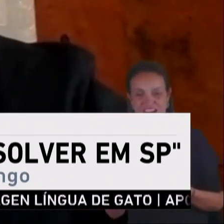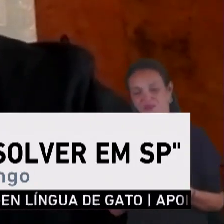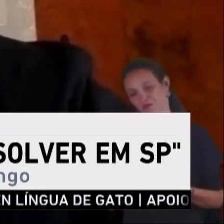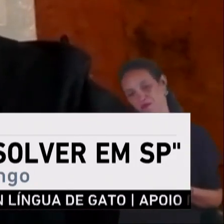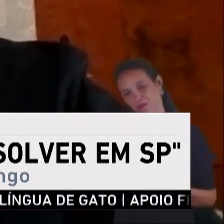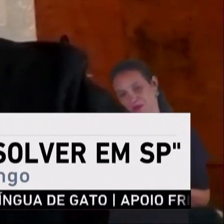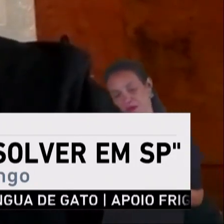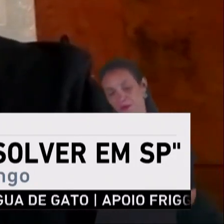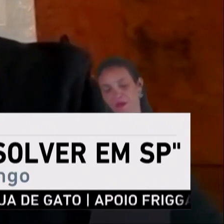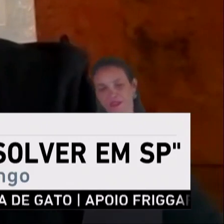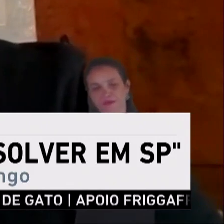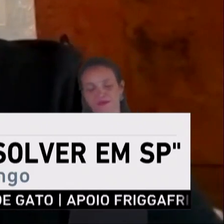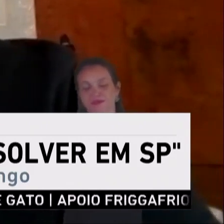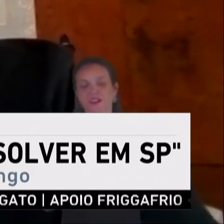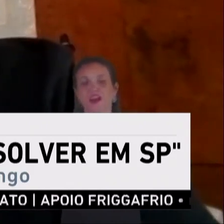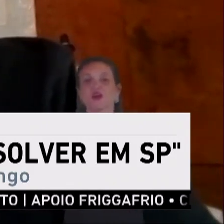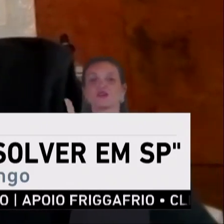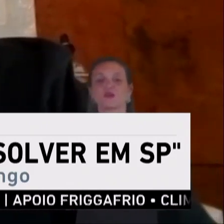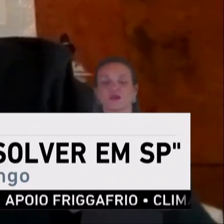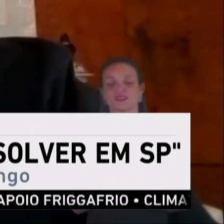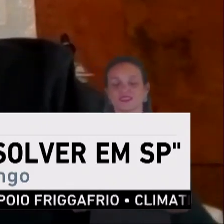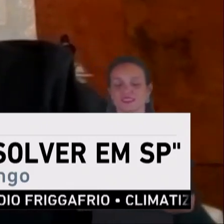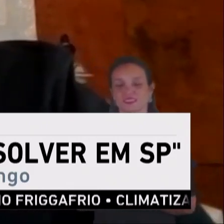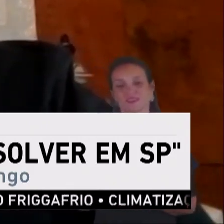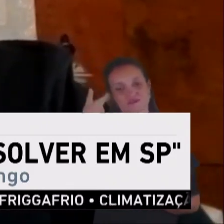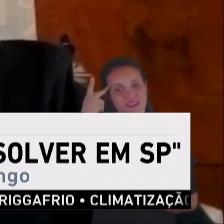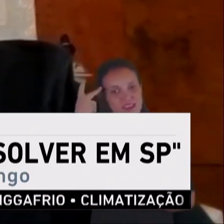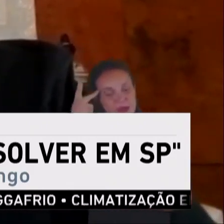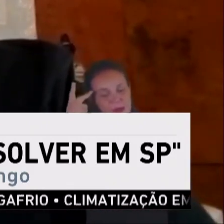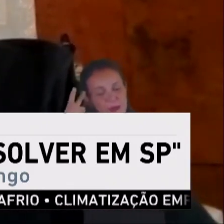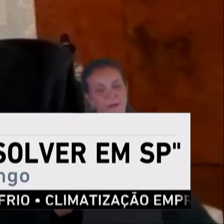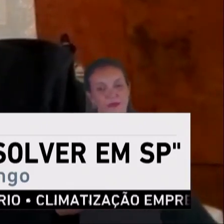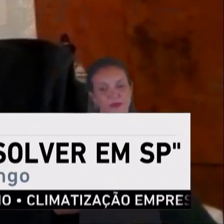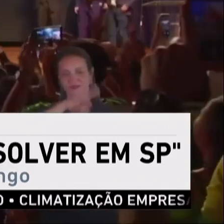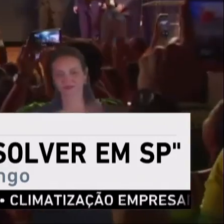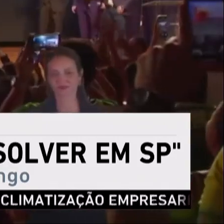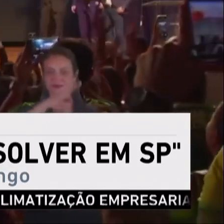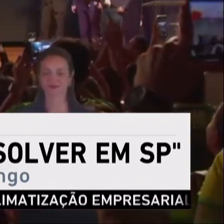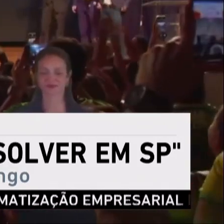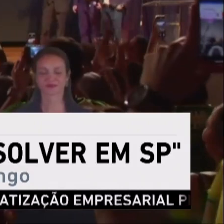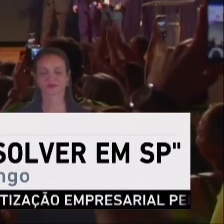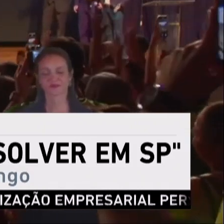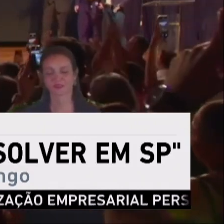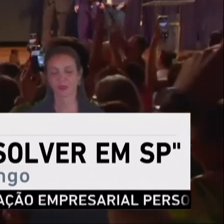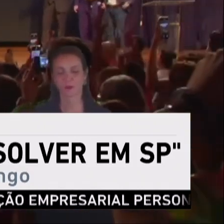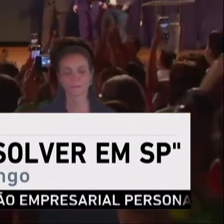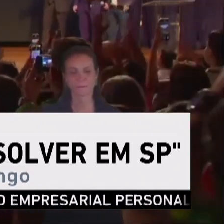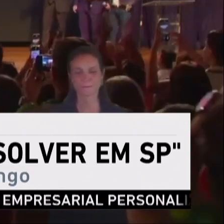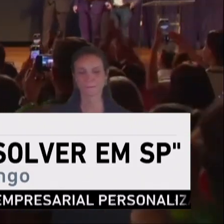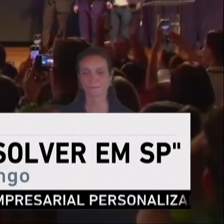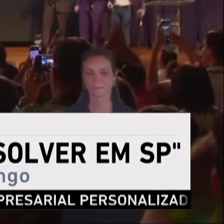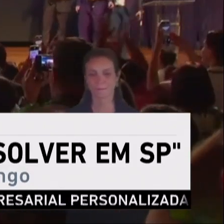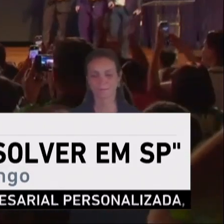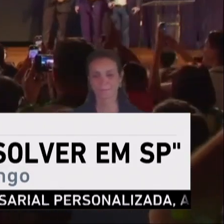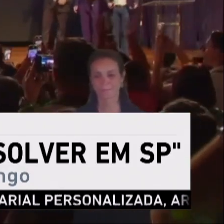durante a CEPAC 2023, conferência internacional que reúne nomes da direita conservadora neste final de